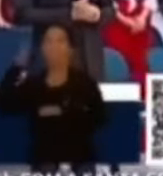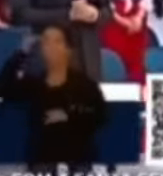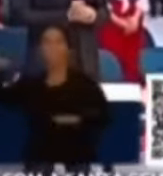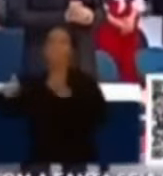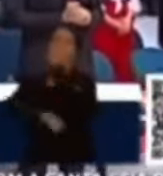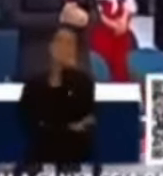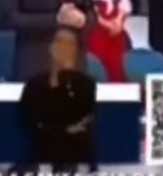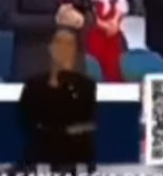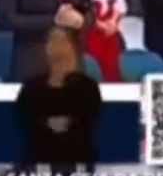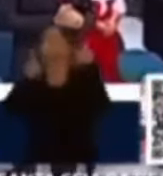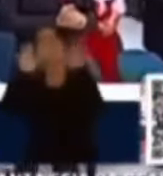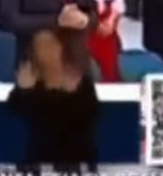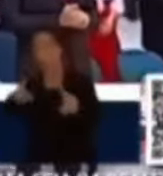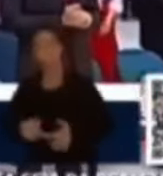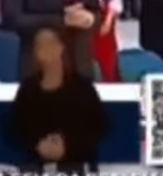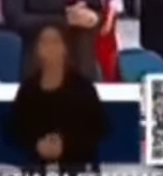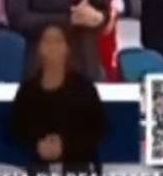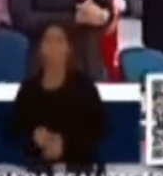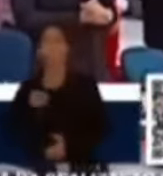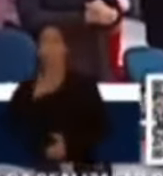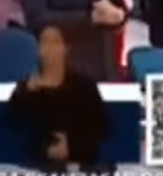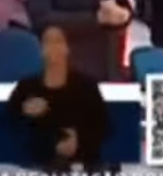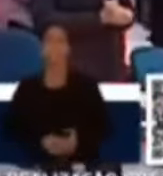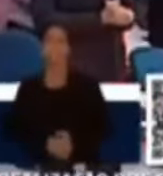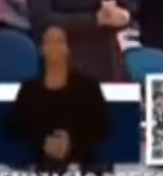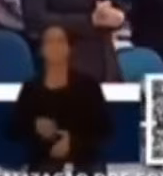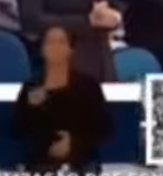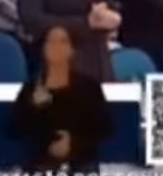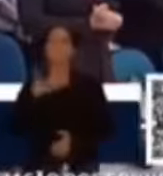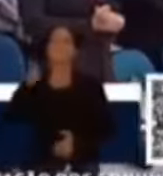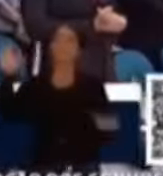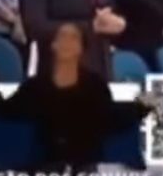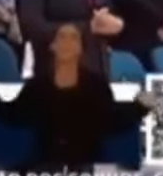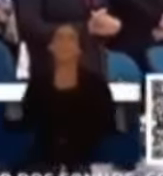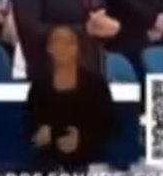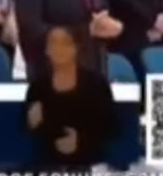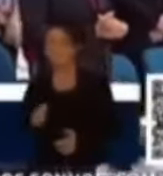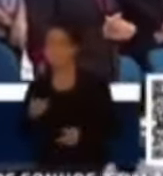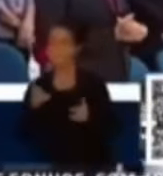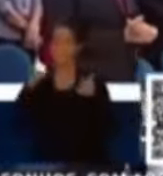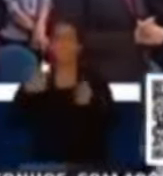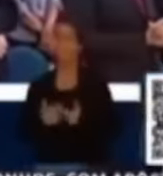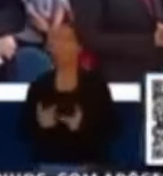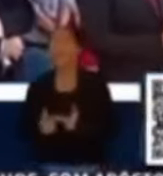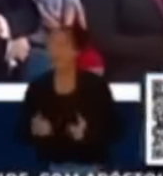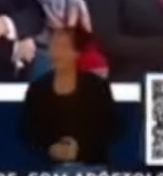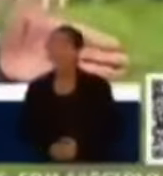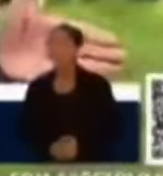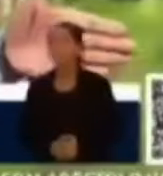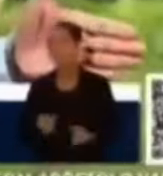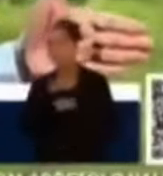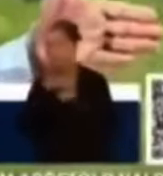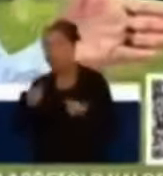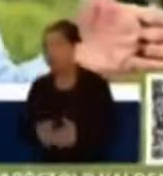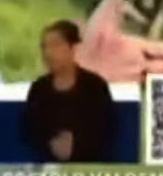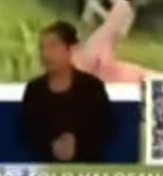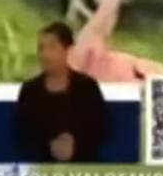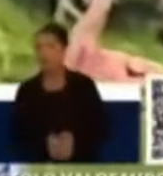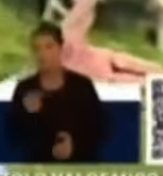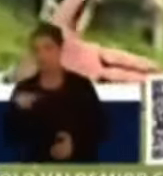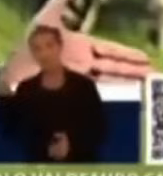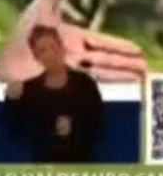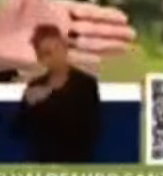Igreja Unida, chega lá, não é o que eles imaginam, aí eles retornam com um rabinho entre as pernas e pede uma nova chance